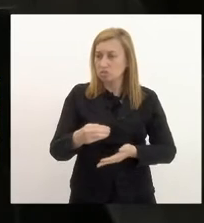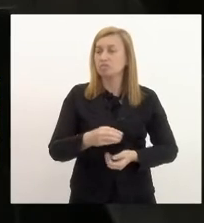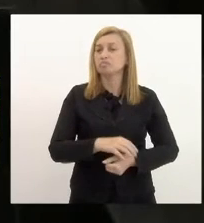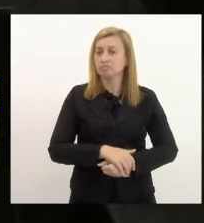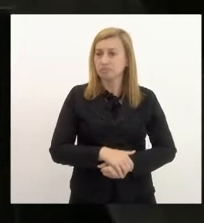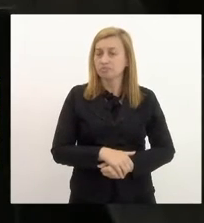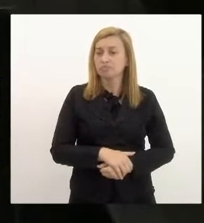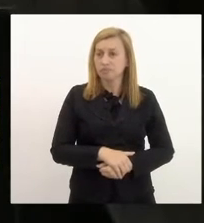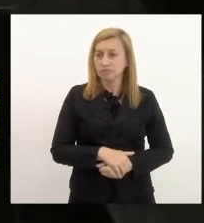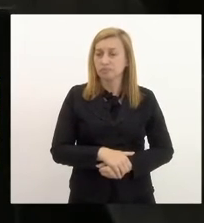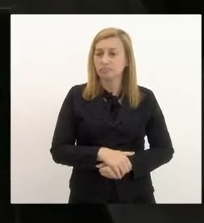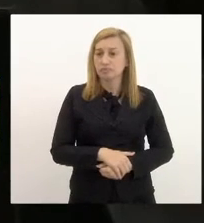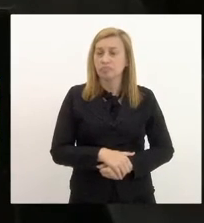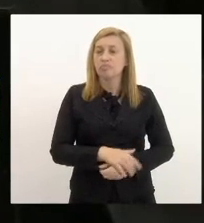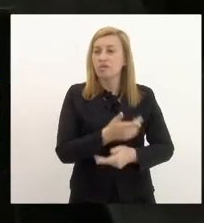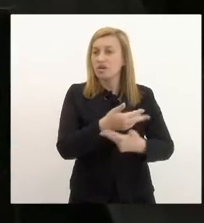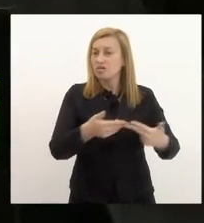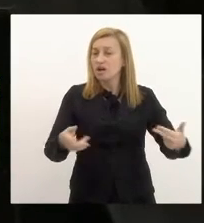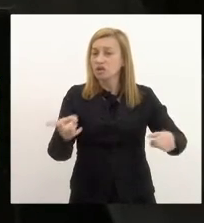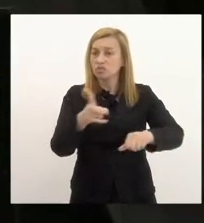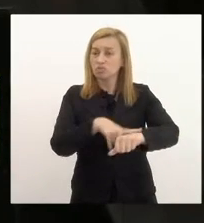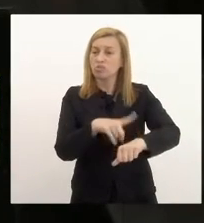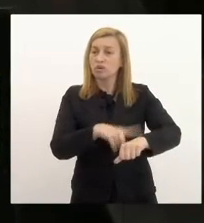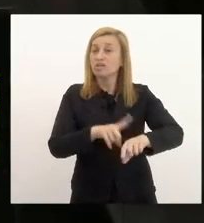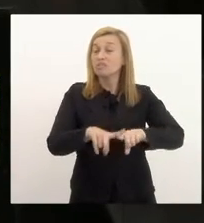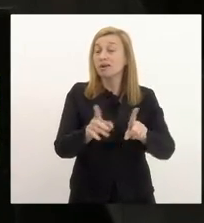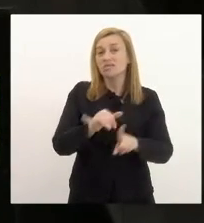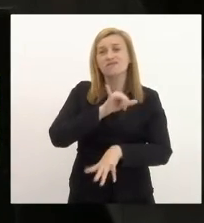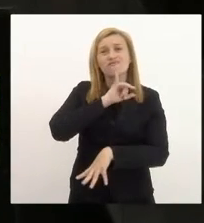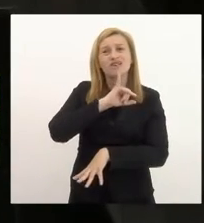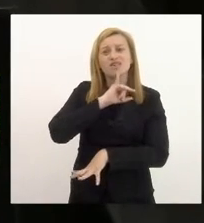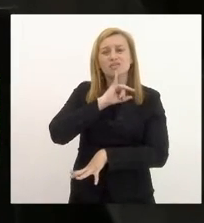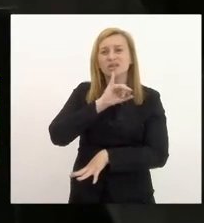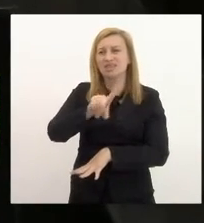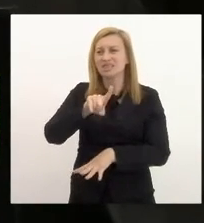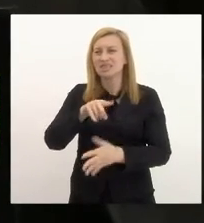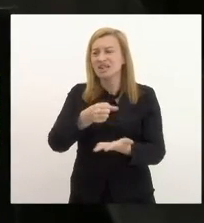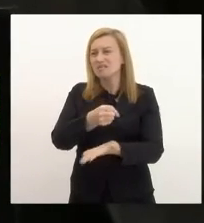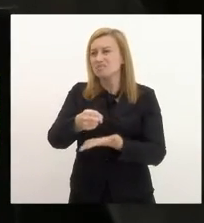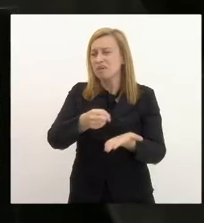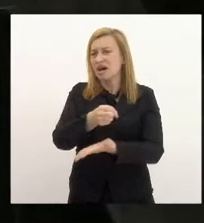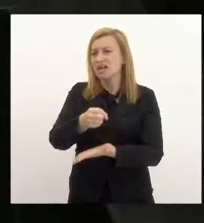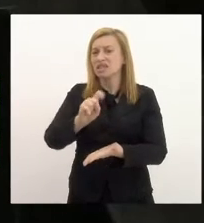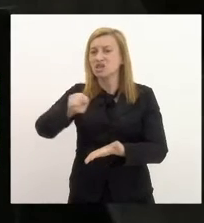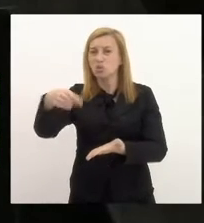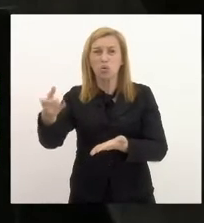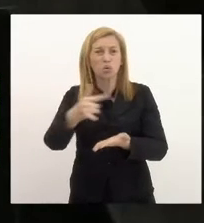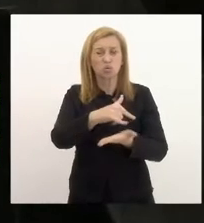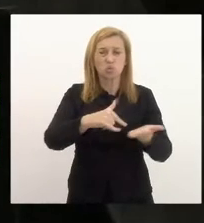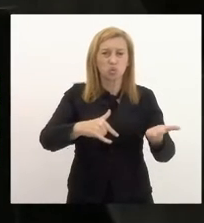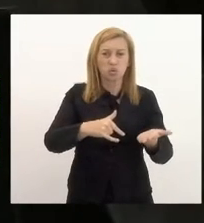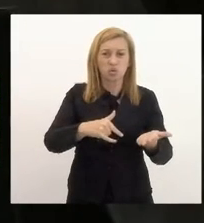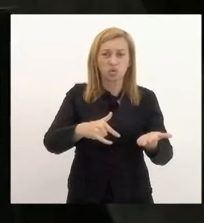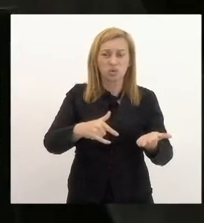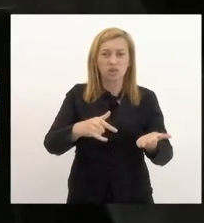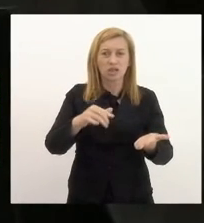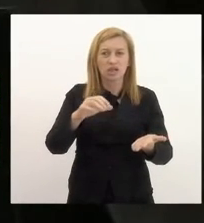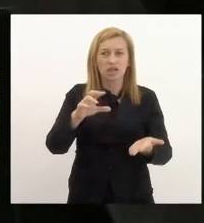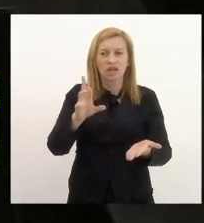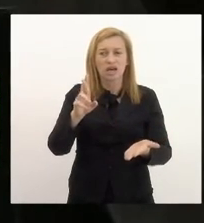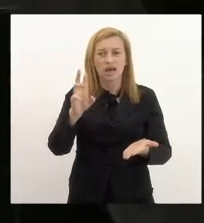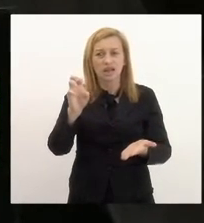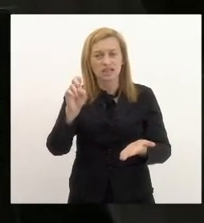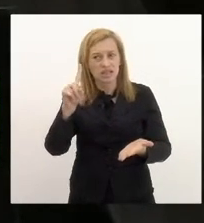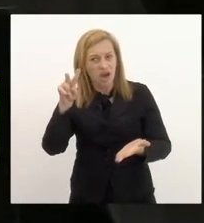oportunidade de bater esse documento aqui na loja em vários momentos mas infelizmente esse cenário base esse documento essa outra entrega cenário básica salvas